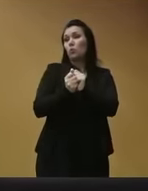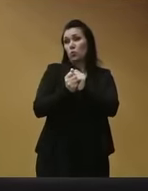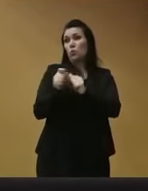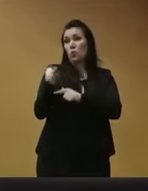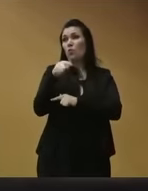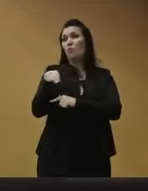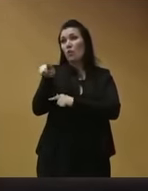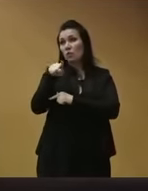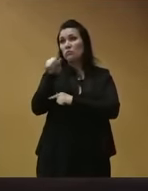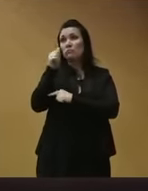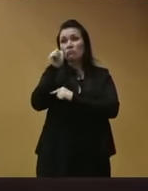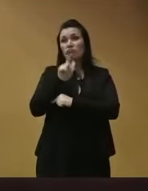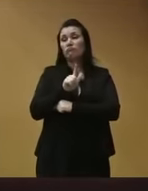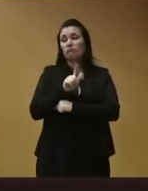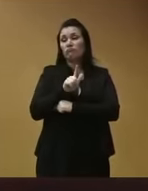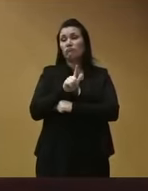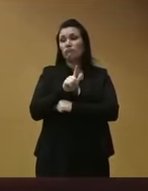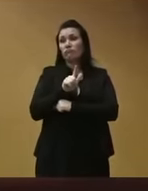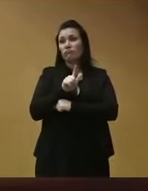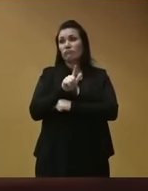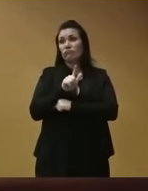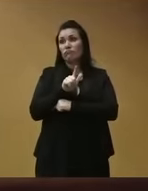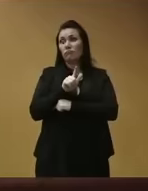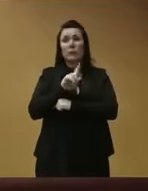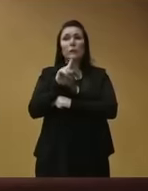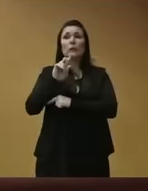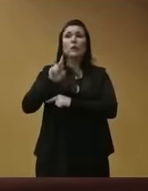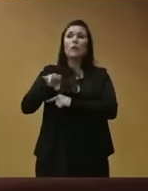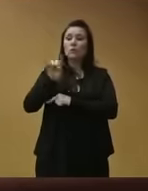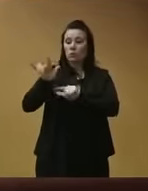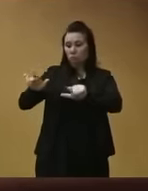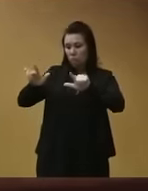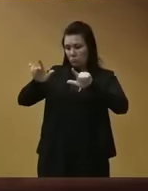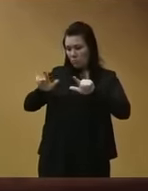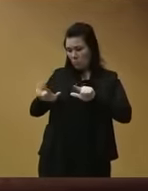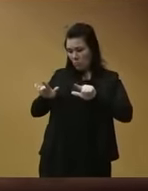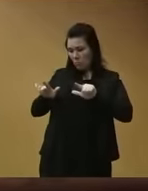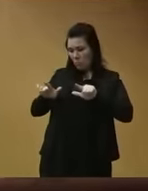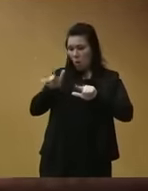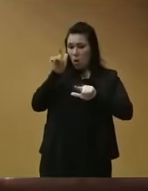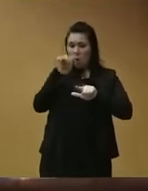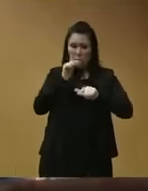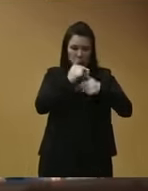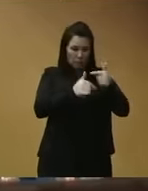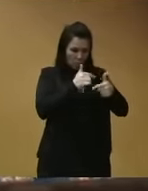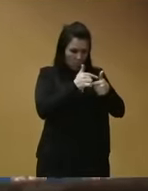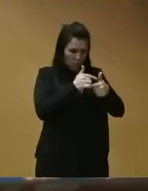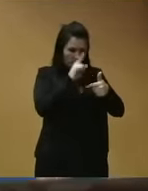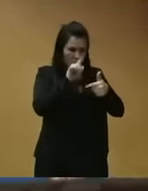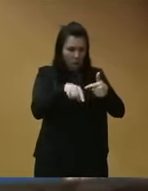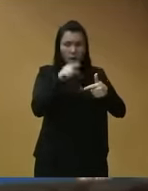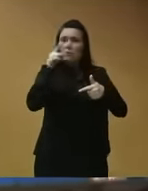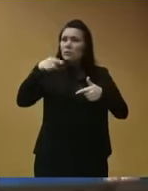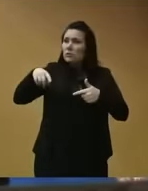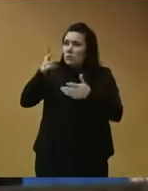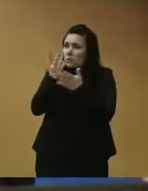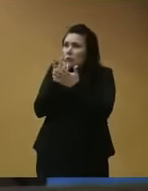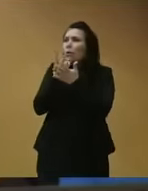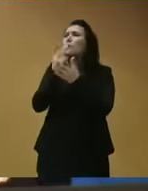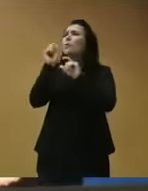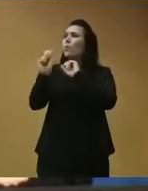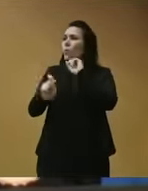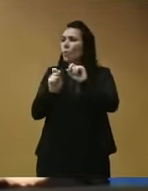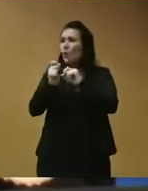conseguirão. Não coloquem apenas comida na mesa, coloquem algo novo. Seja a solução de um problema,